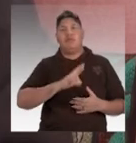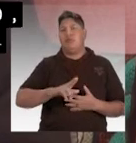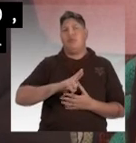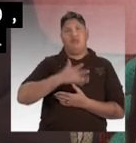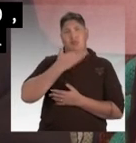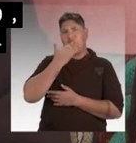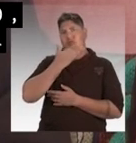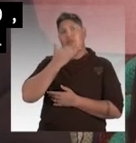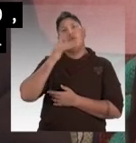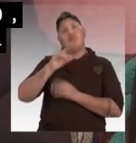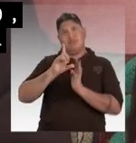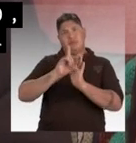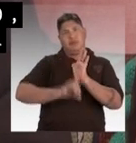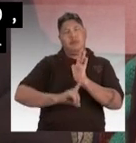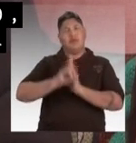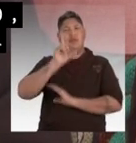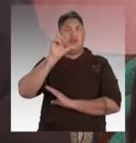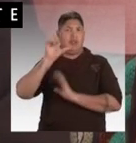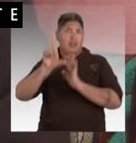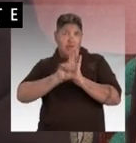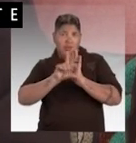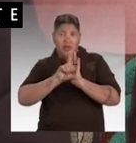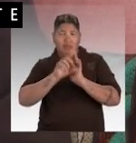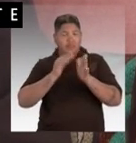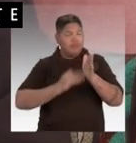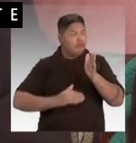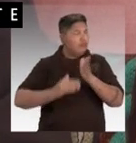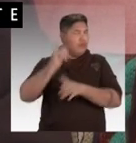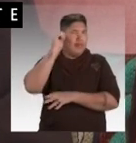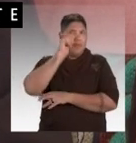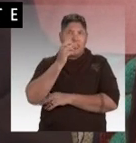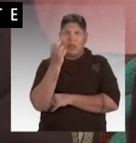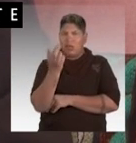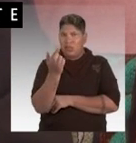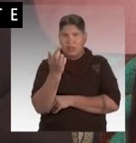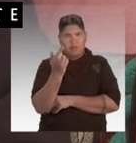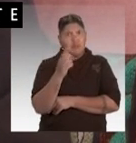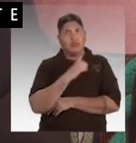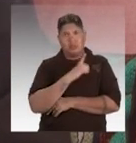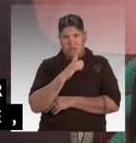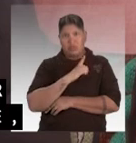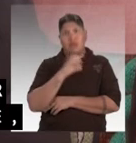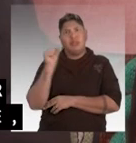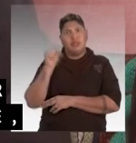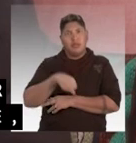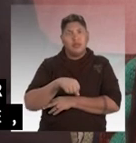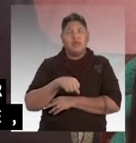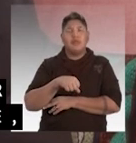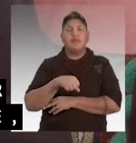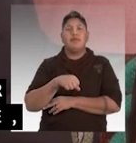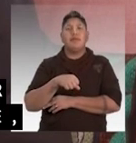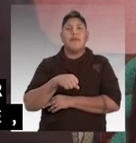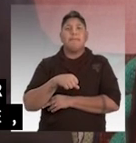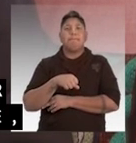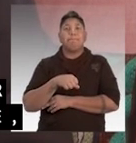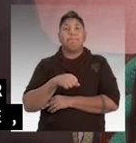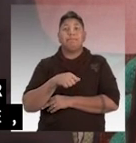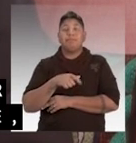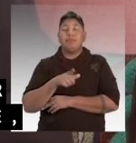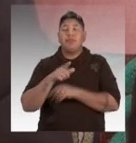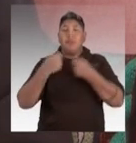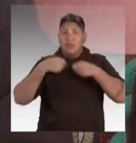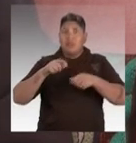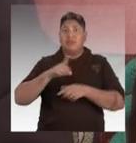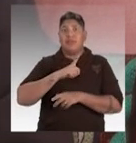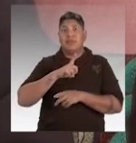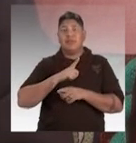Não é um privilégio, é um direito legal que toda gestante, toda mulher que acabou de ter seu filho teria, né? Teria